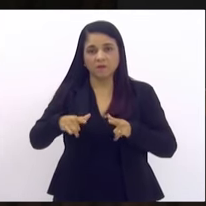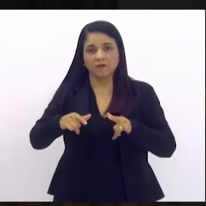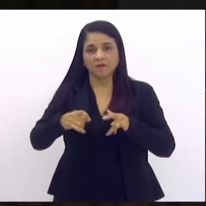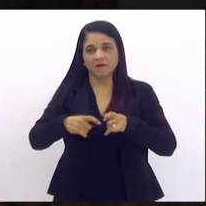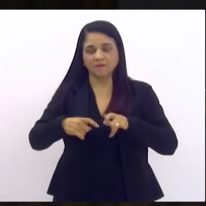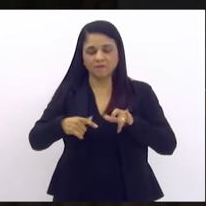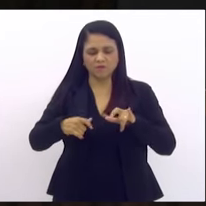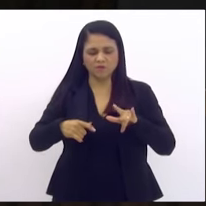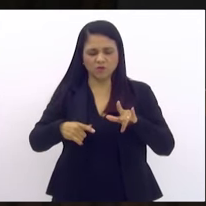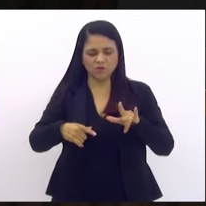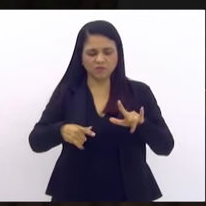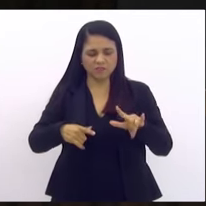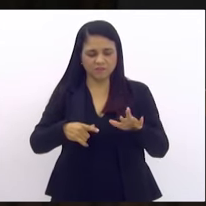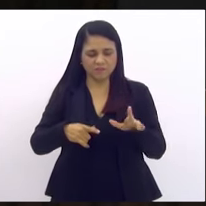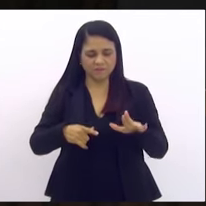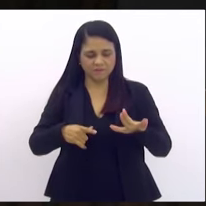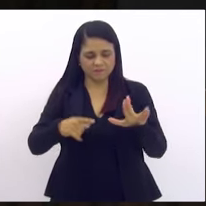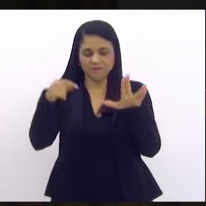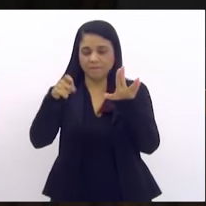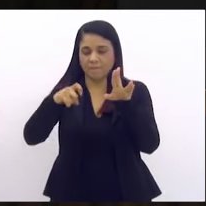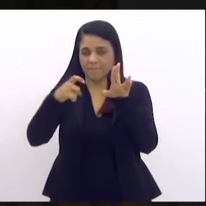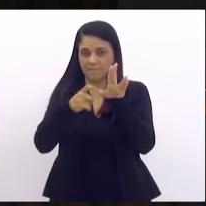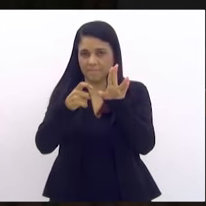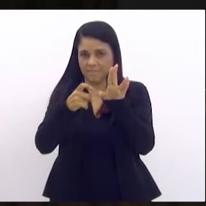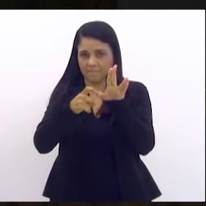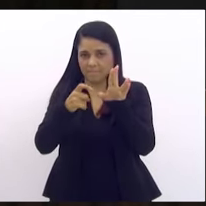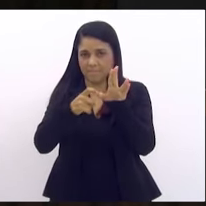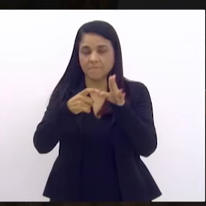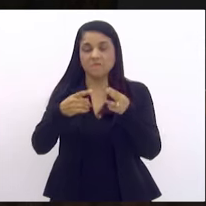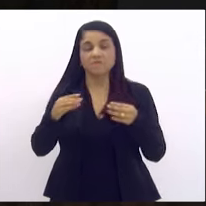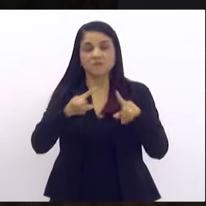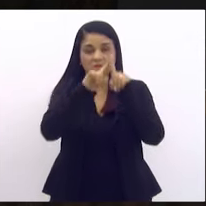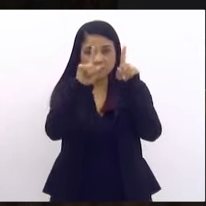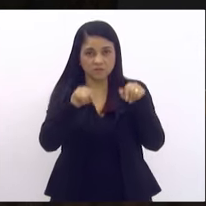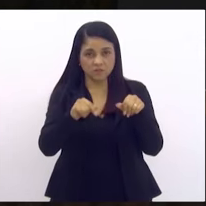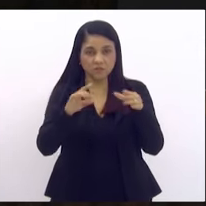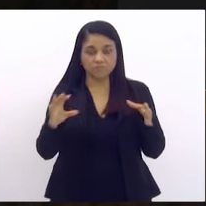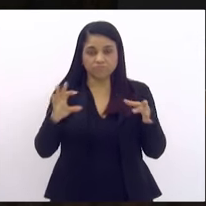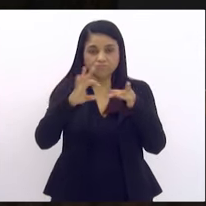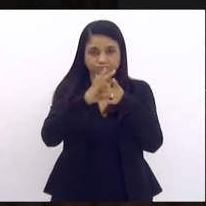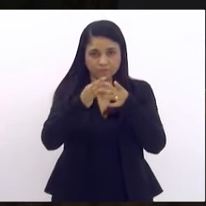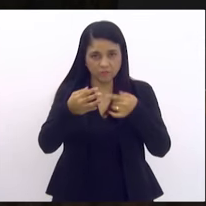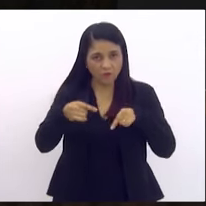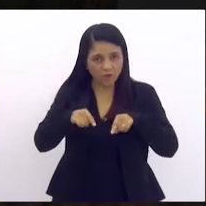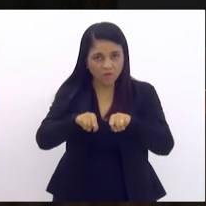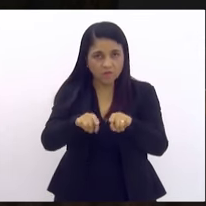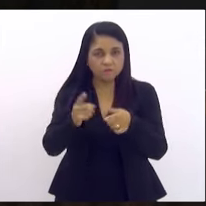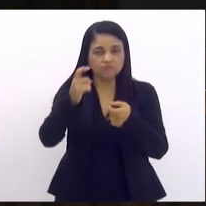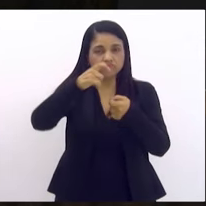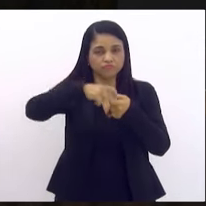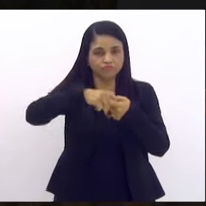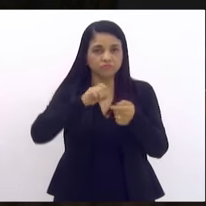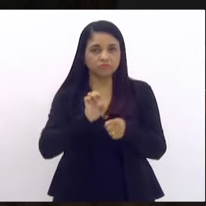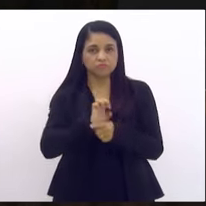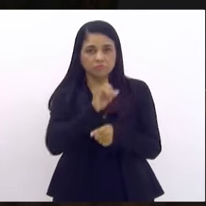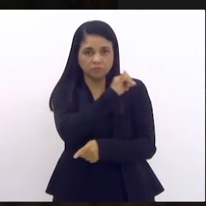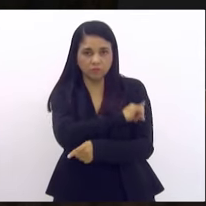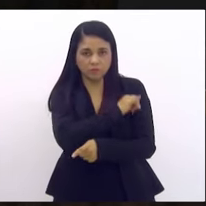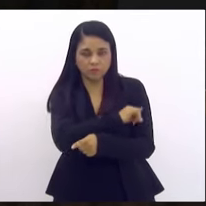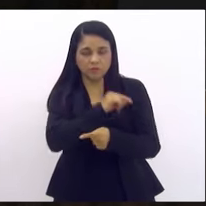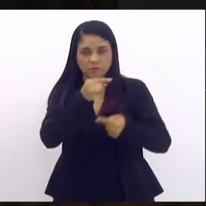hipossuficiência nas unidades de saúde públicas conveniadas ao sistema único de saúde no estado do Rio de Janeiro em discussão em